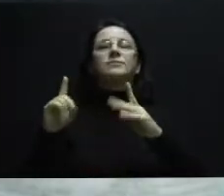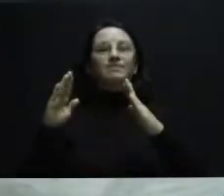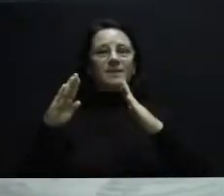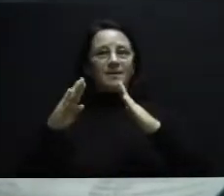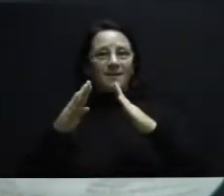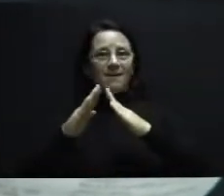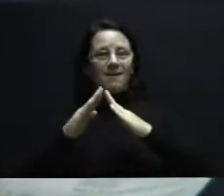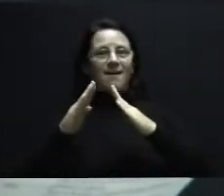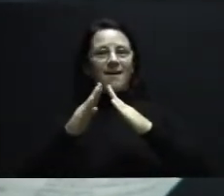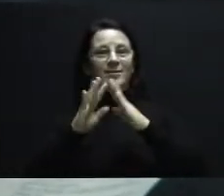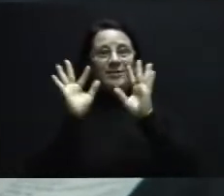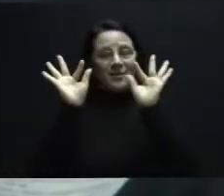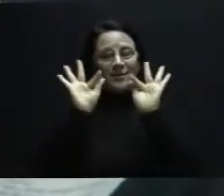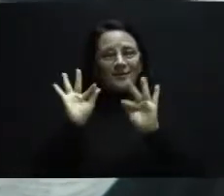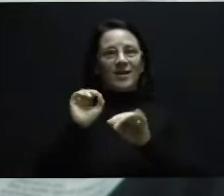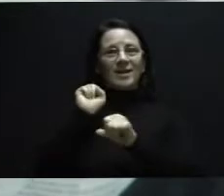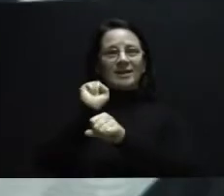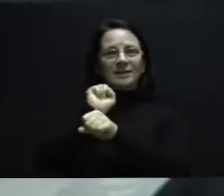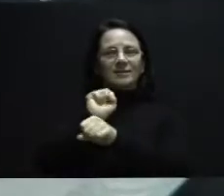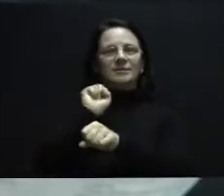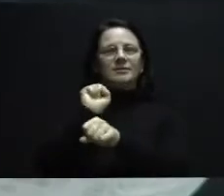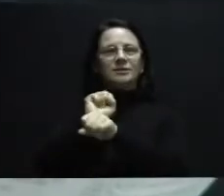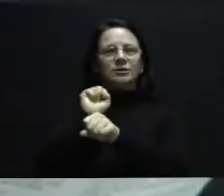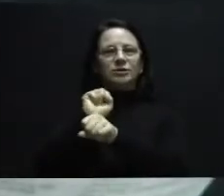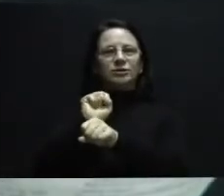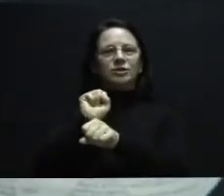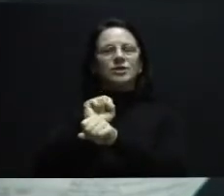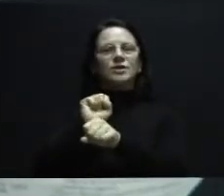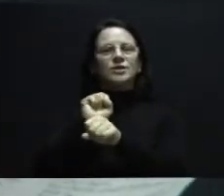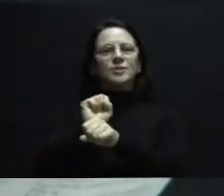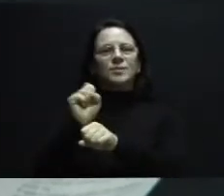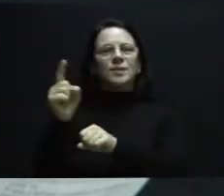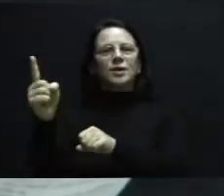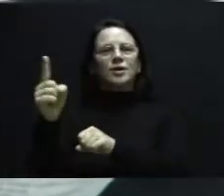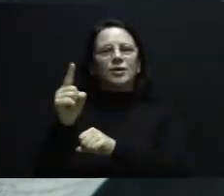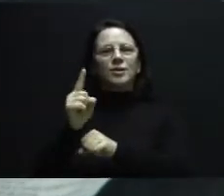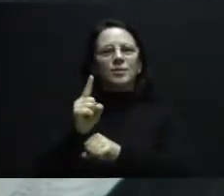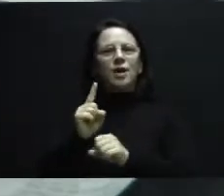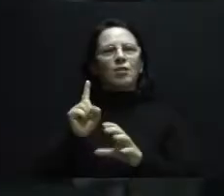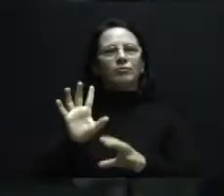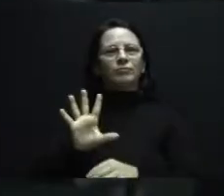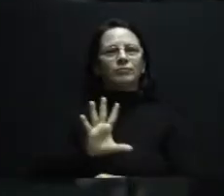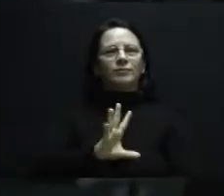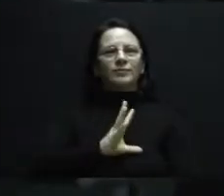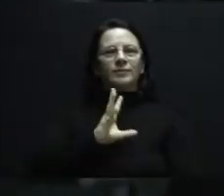Alguém feliz te espera pra te